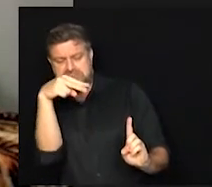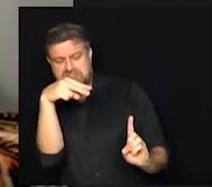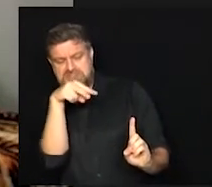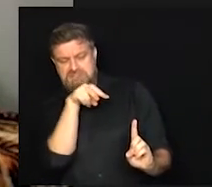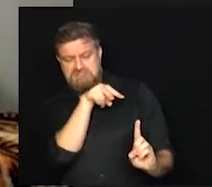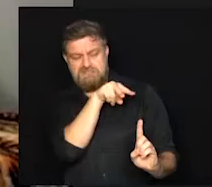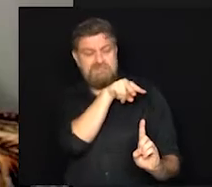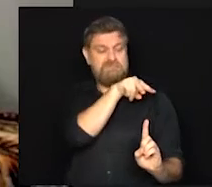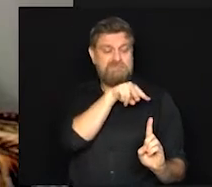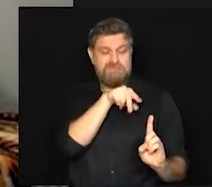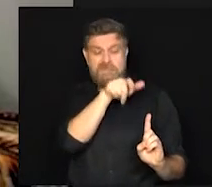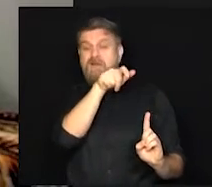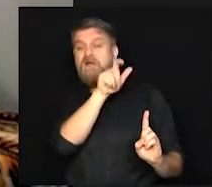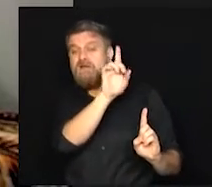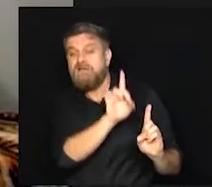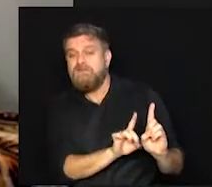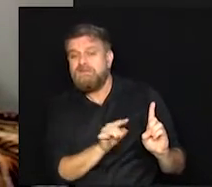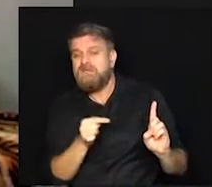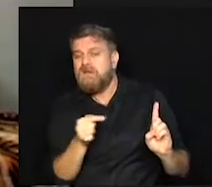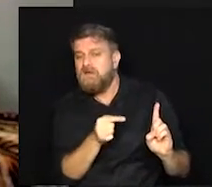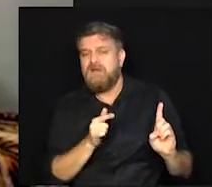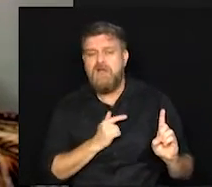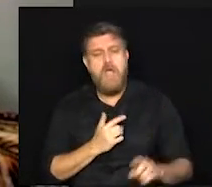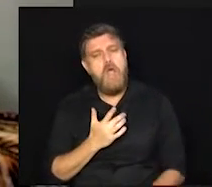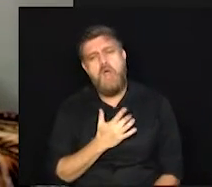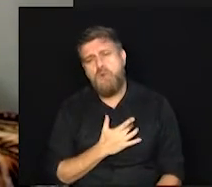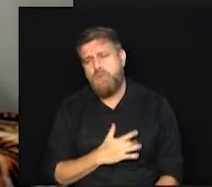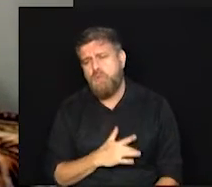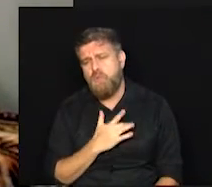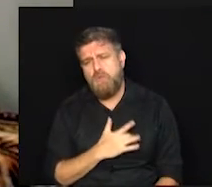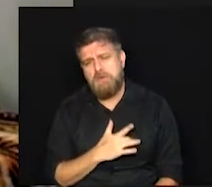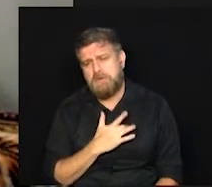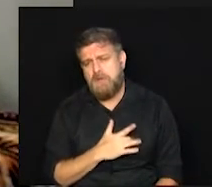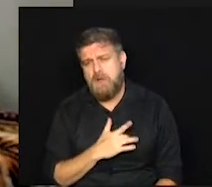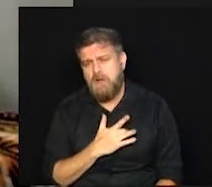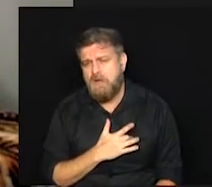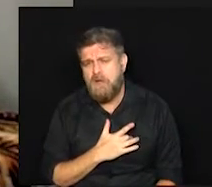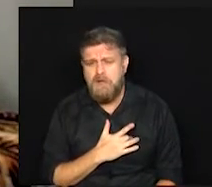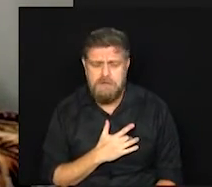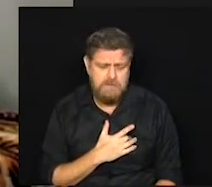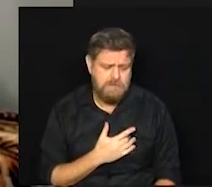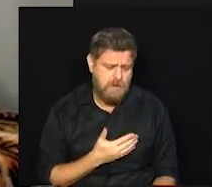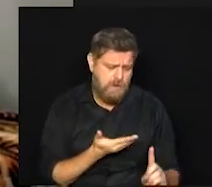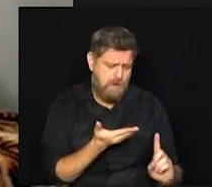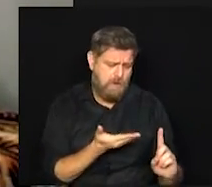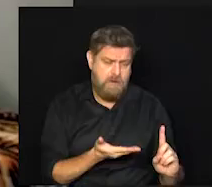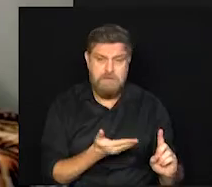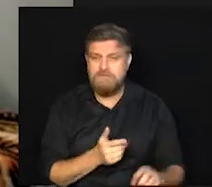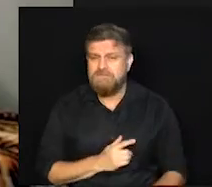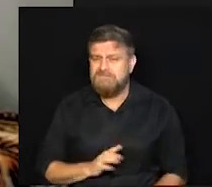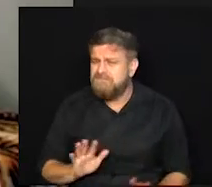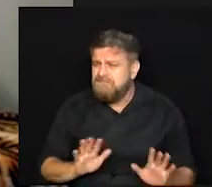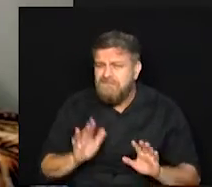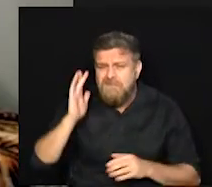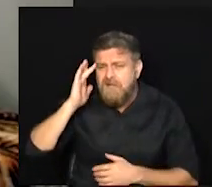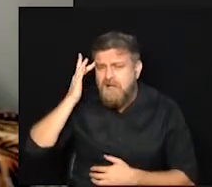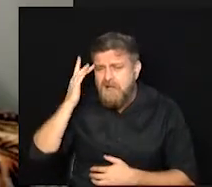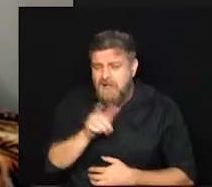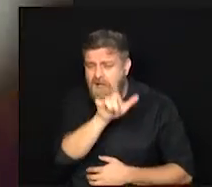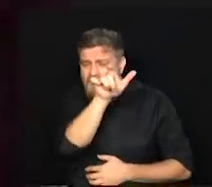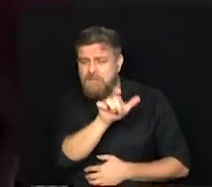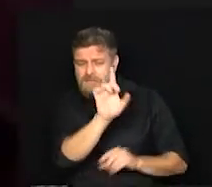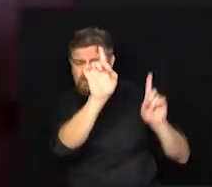deficiência como apenas pessoas coitadas. Então, ela só acha que a pessoa com deficiência